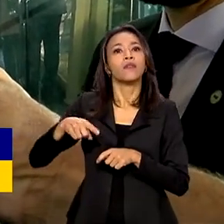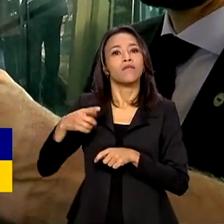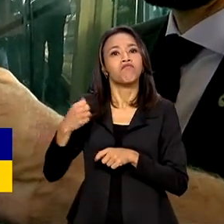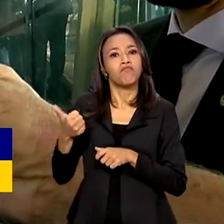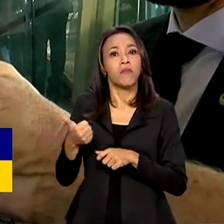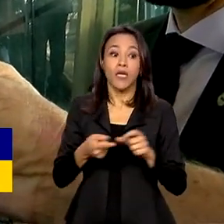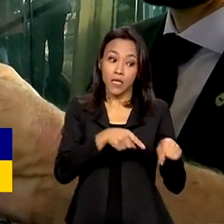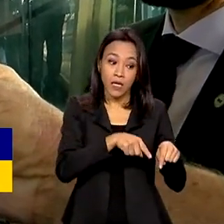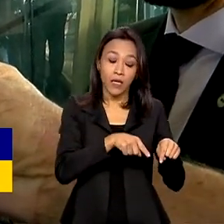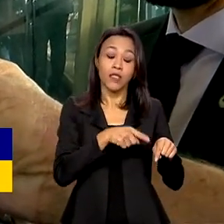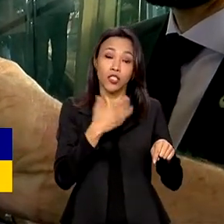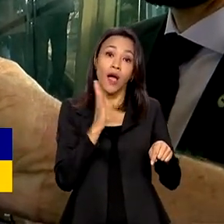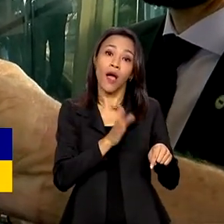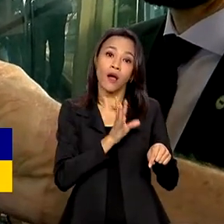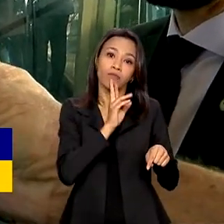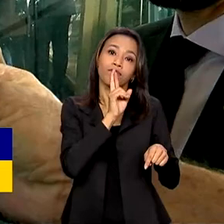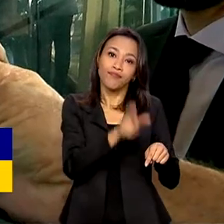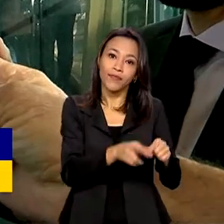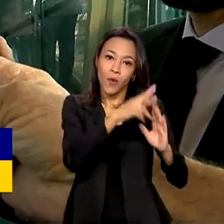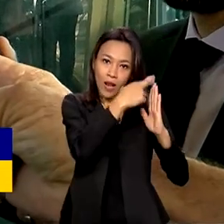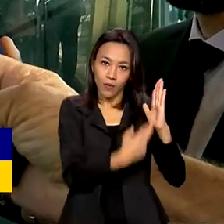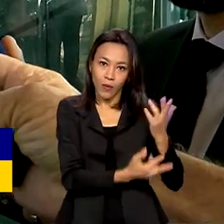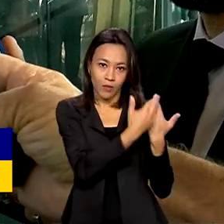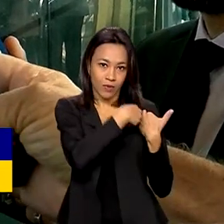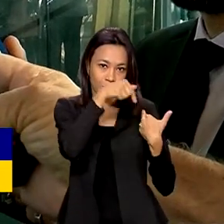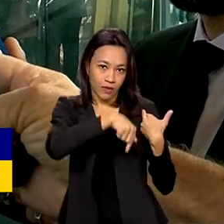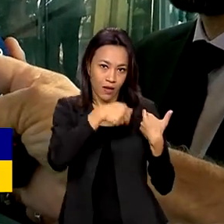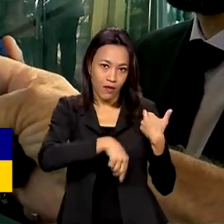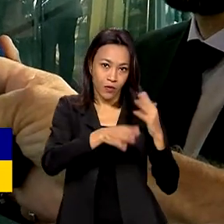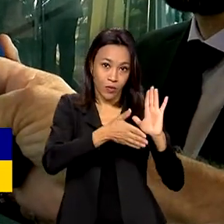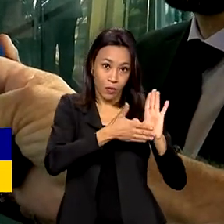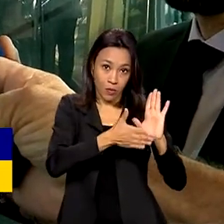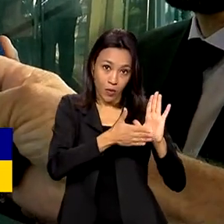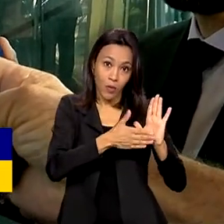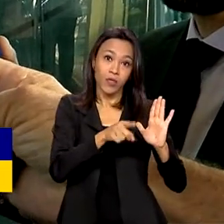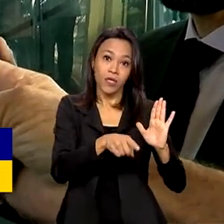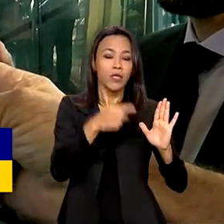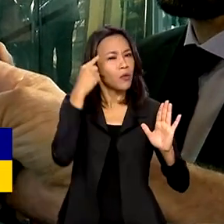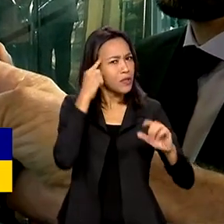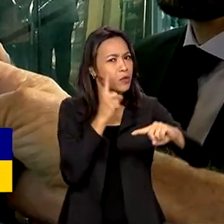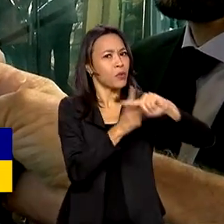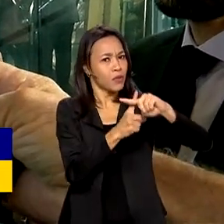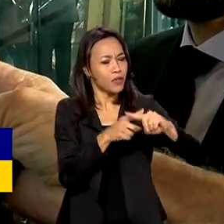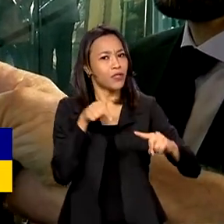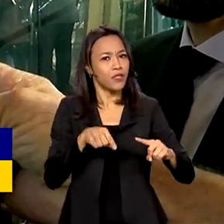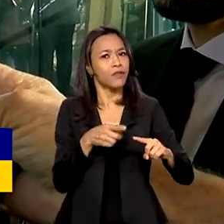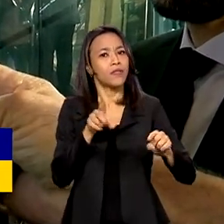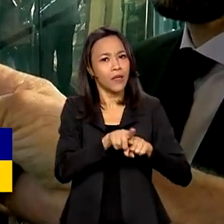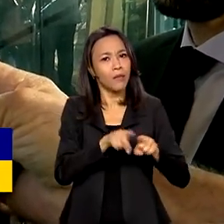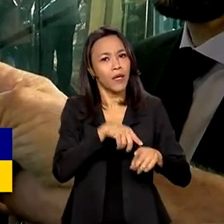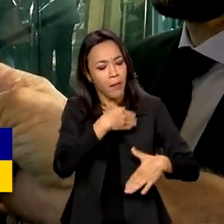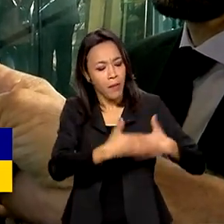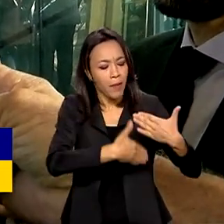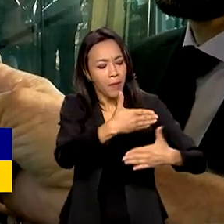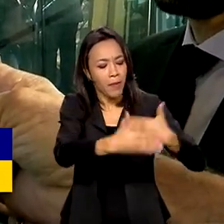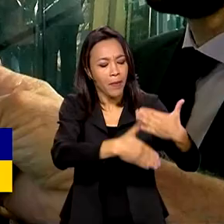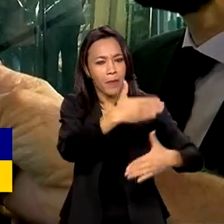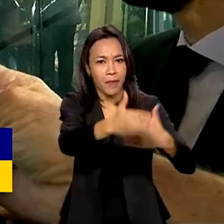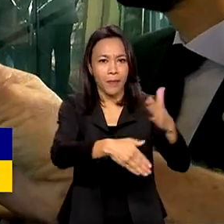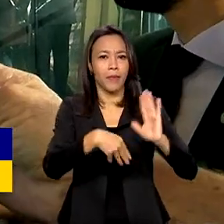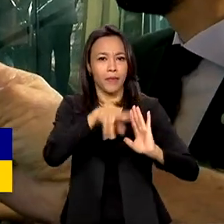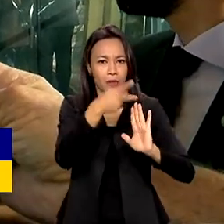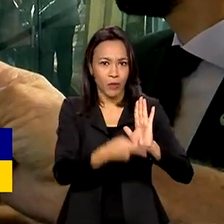já atendeu e que portanto eles têm também estão otimistas em relação a tramitação no senado